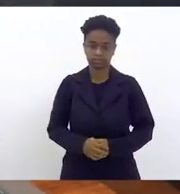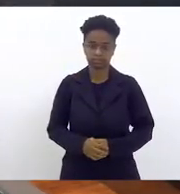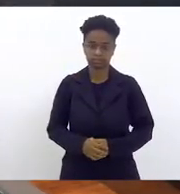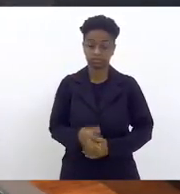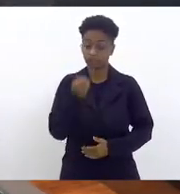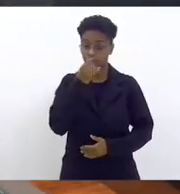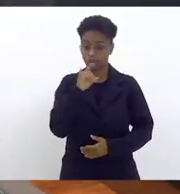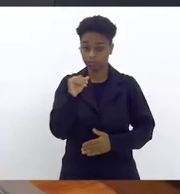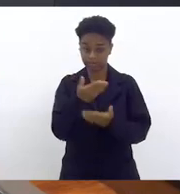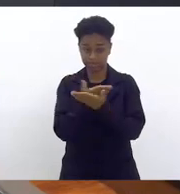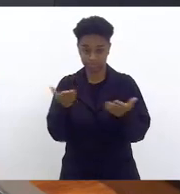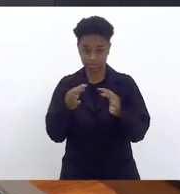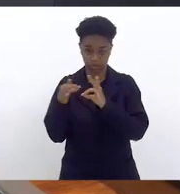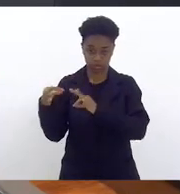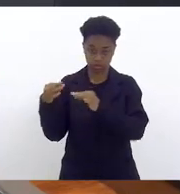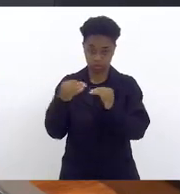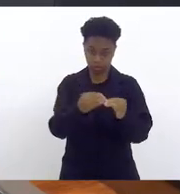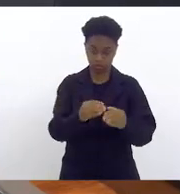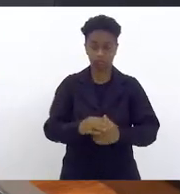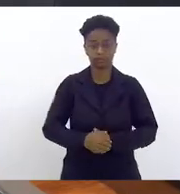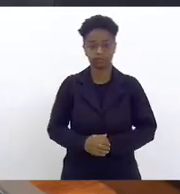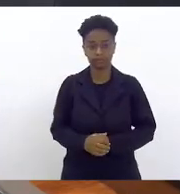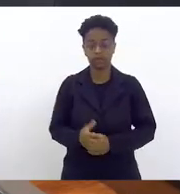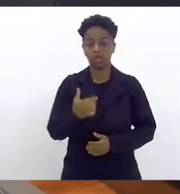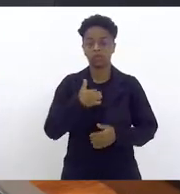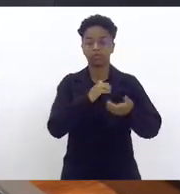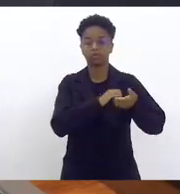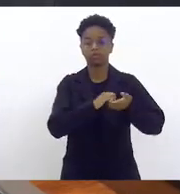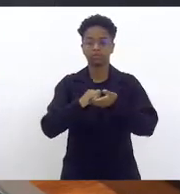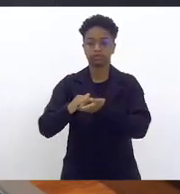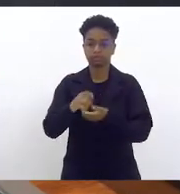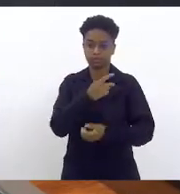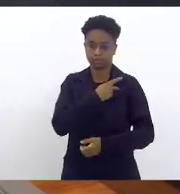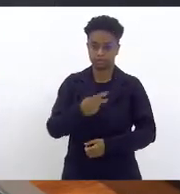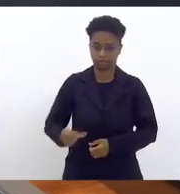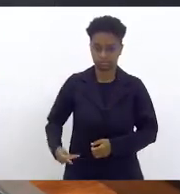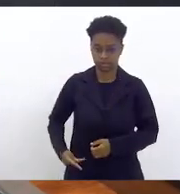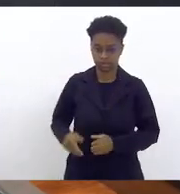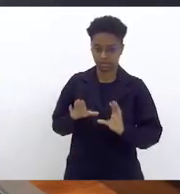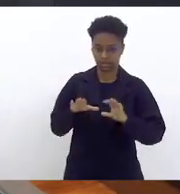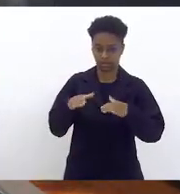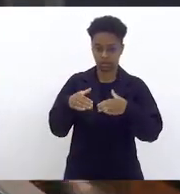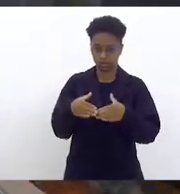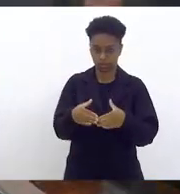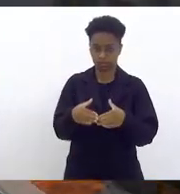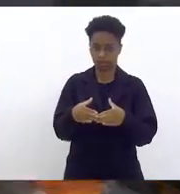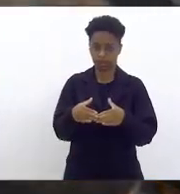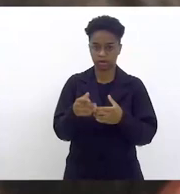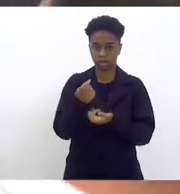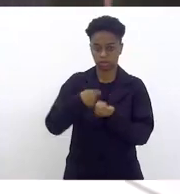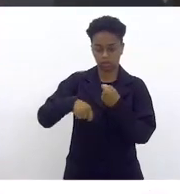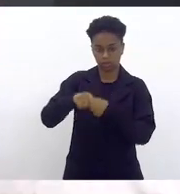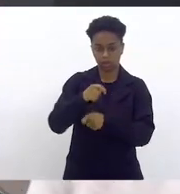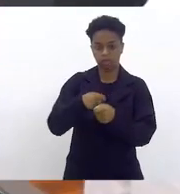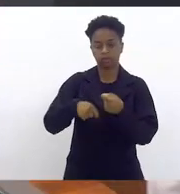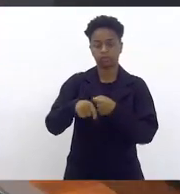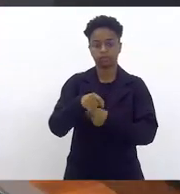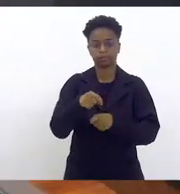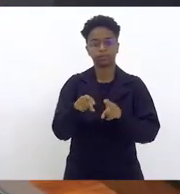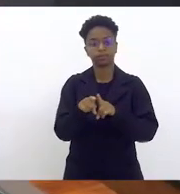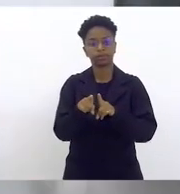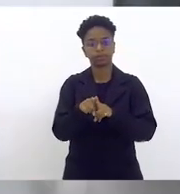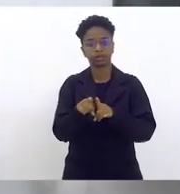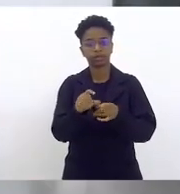bom dia a todos e todos eu quero aqui saudar o presidente da Comissão de Economia fazer